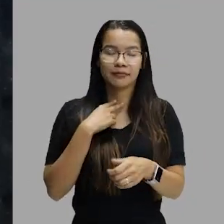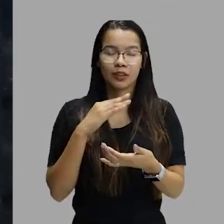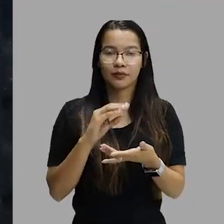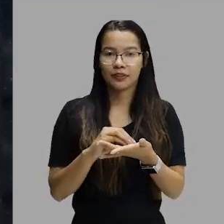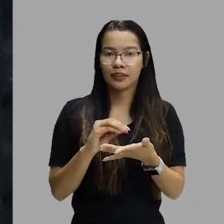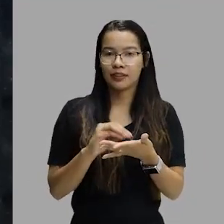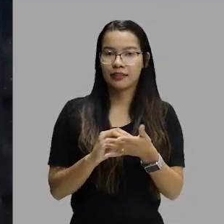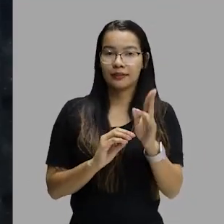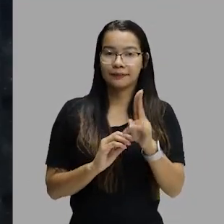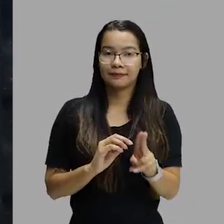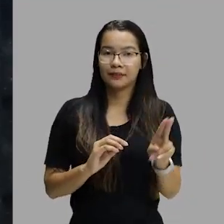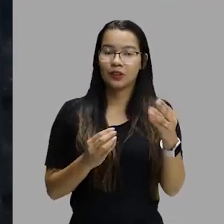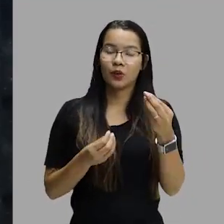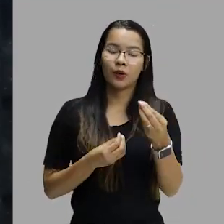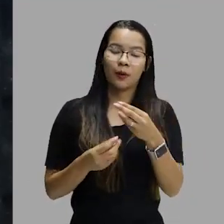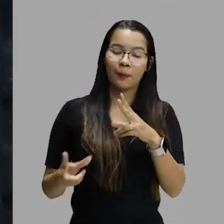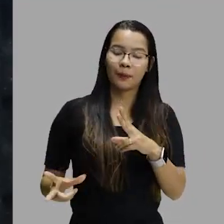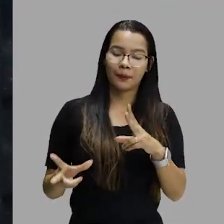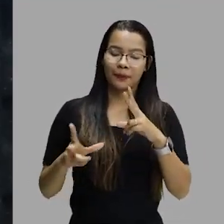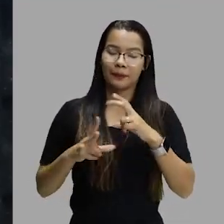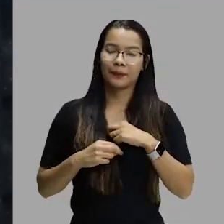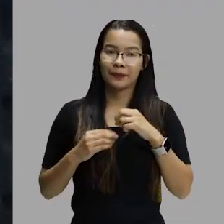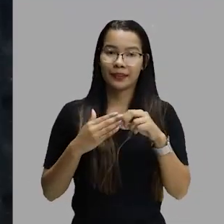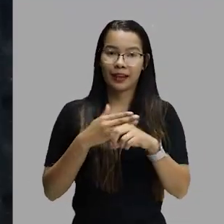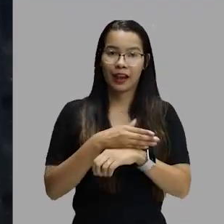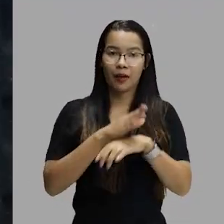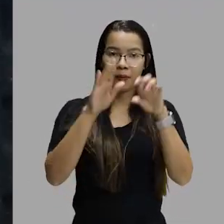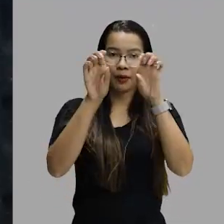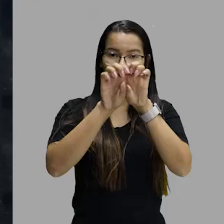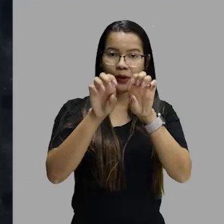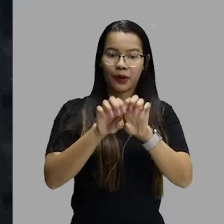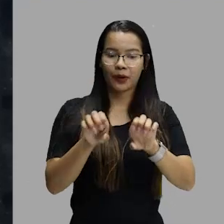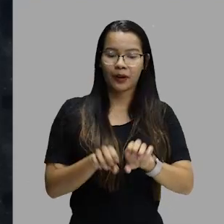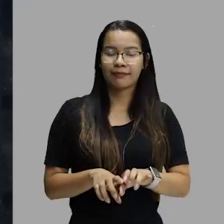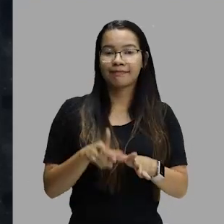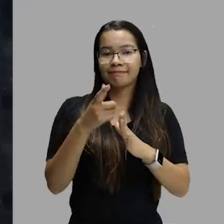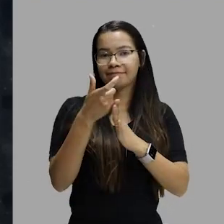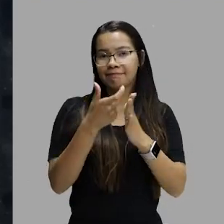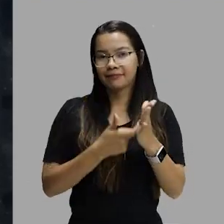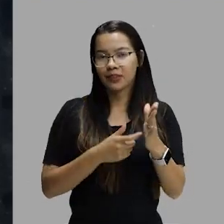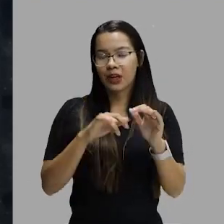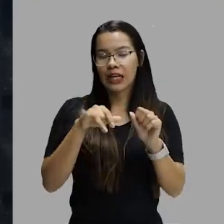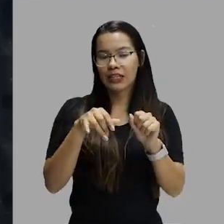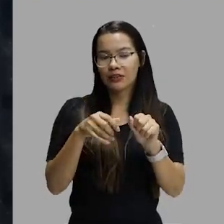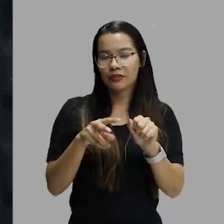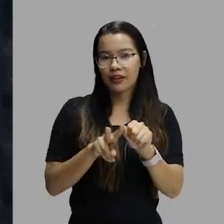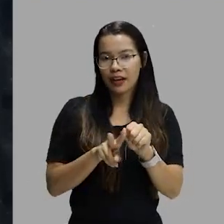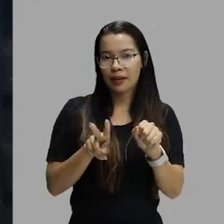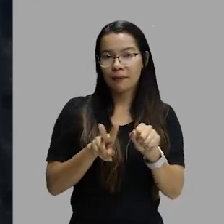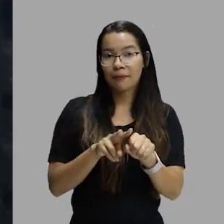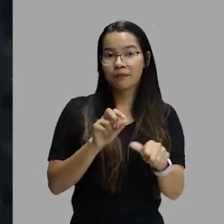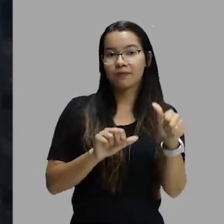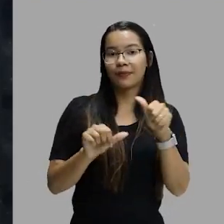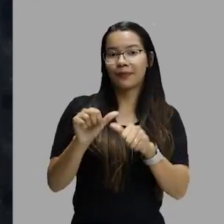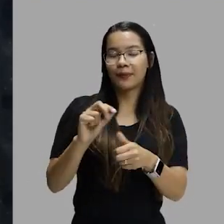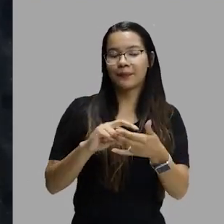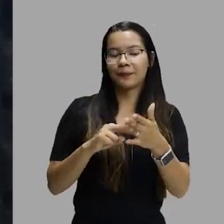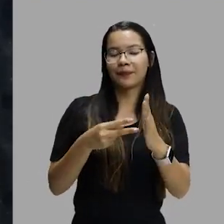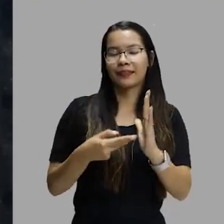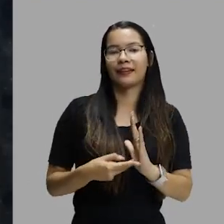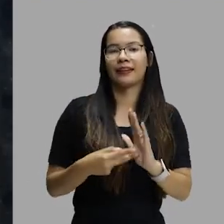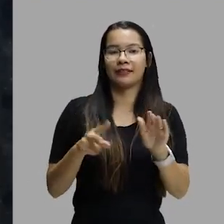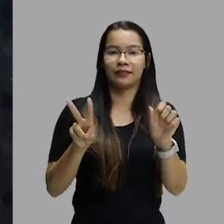como personagens dentro de uma estrutura textual. O advérbio modifica o sentido do verbo,